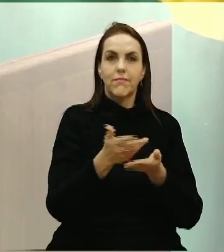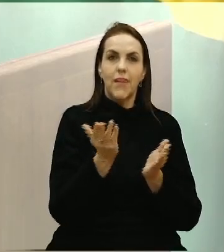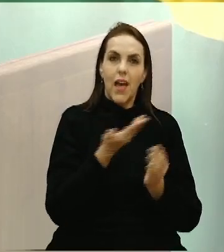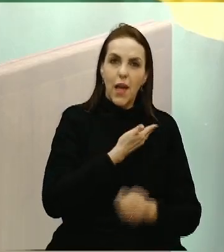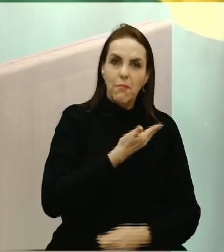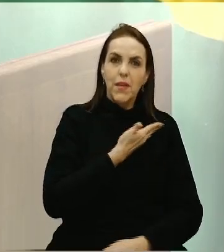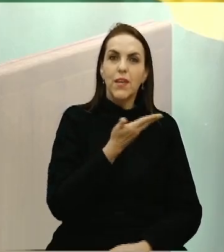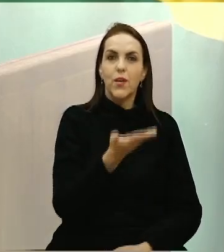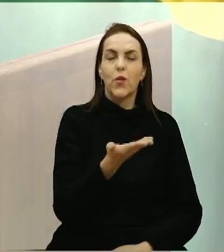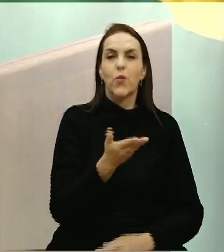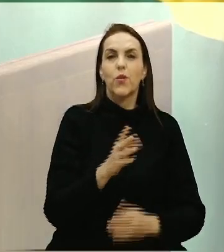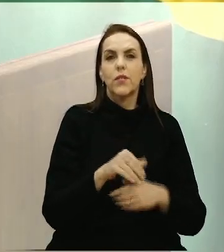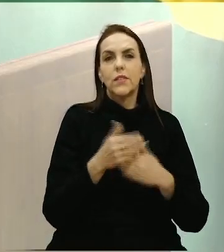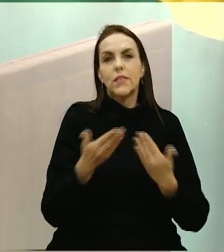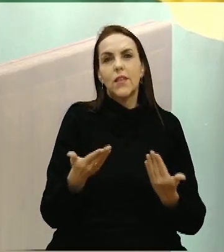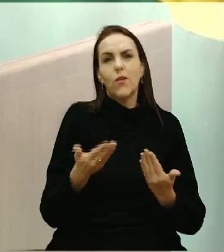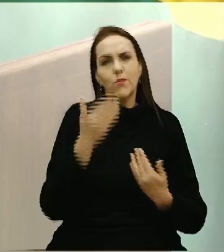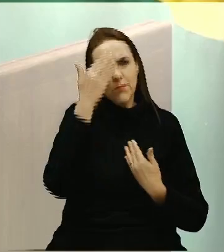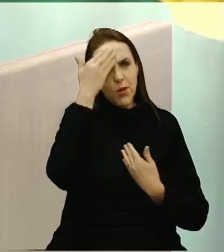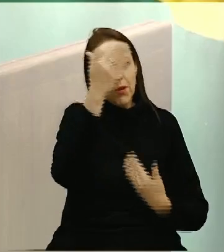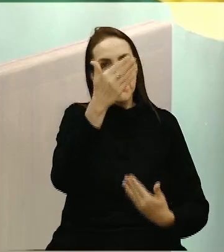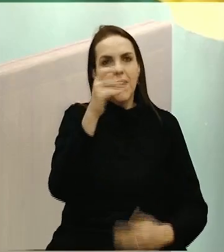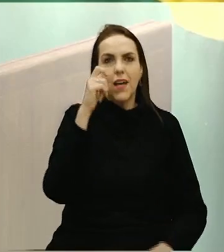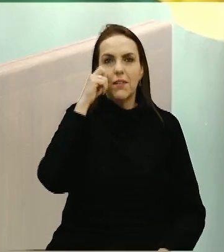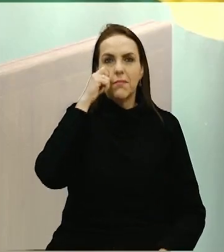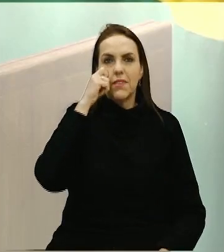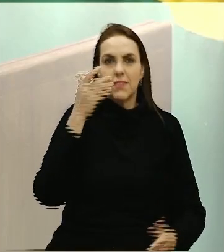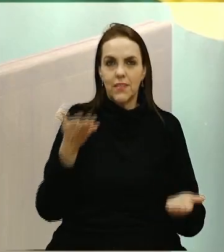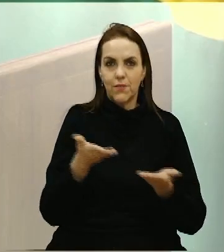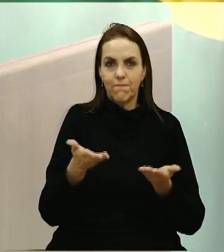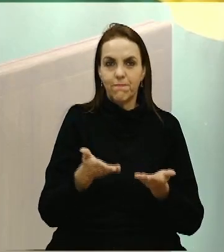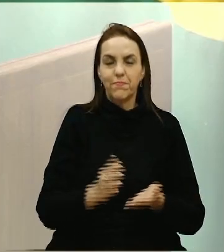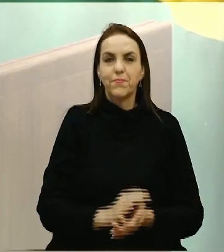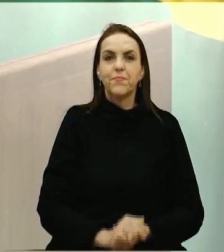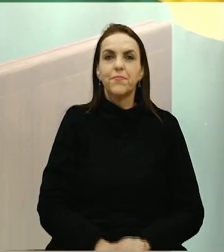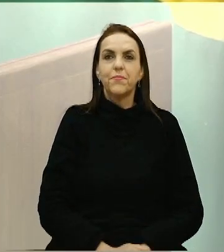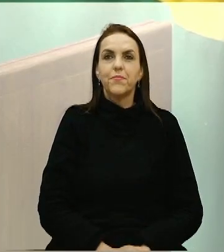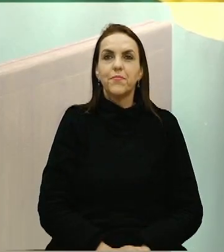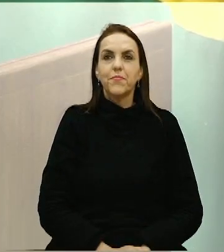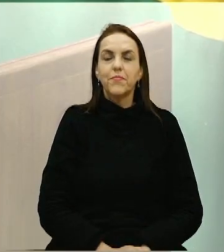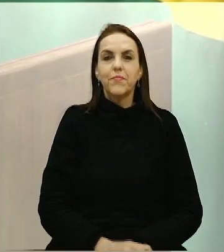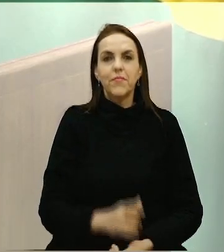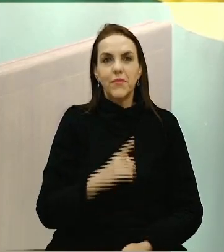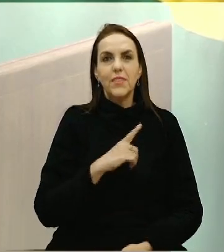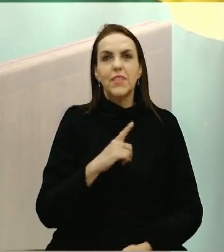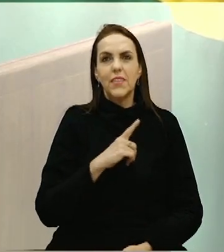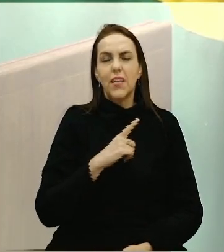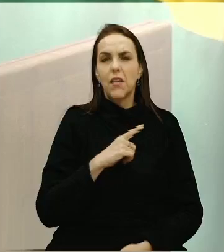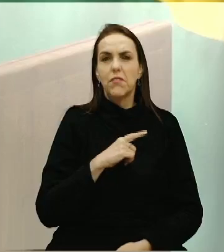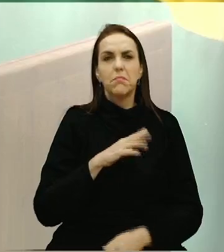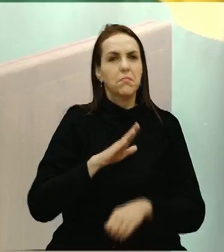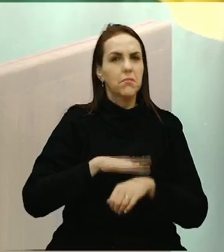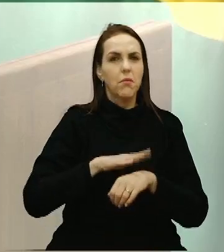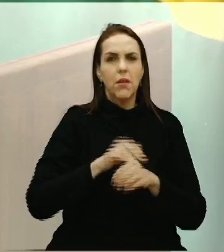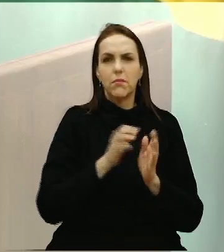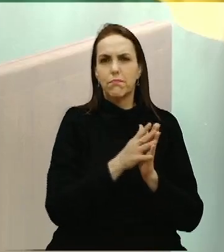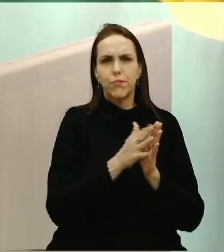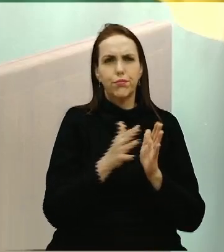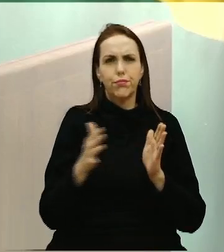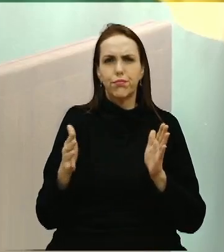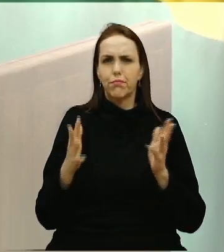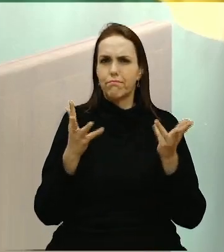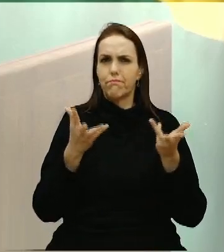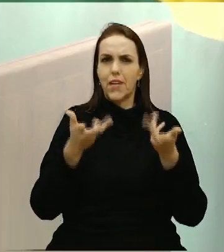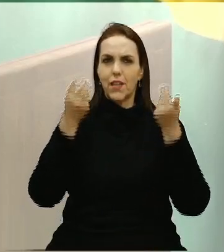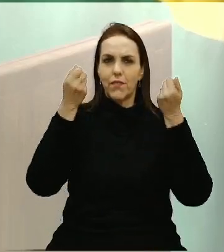amigo. Então, obrigado pela presença, que teve uma passagem magnífica aqui nesta casa, meu